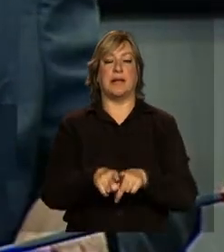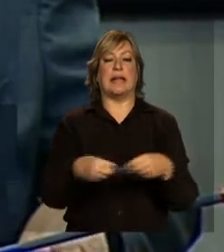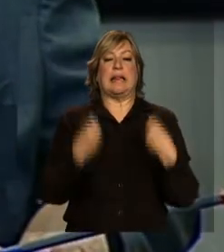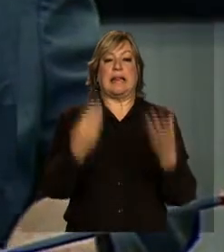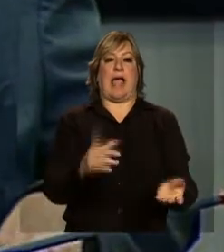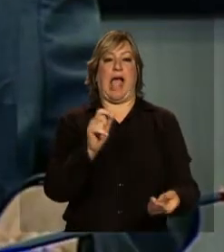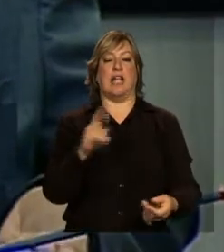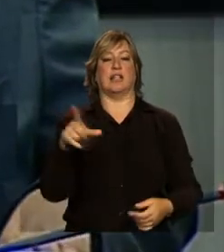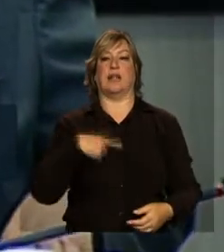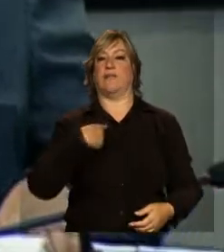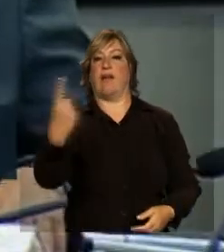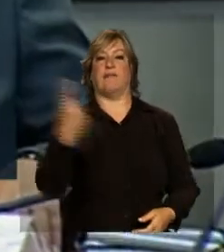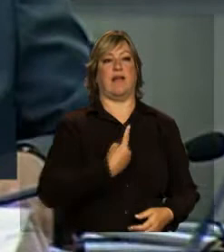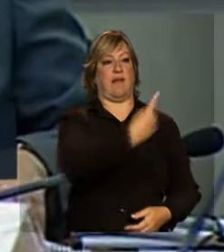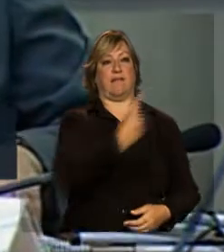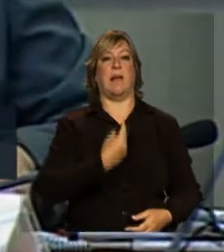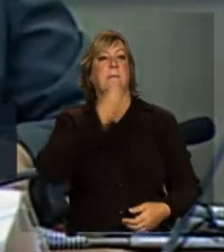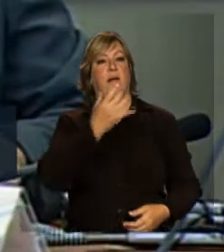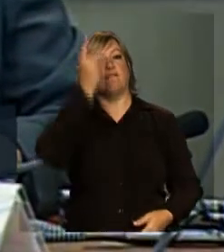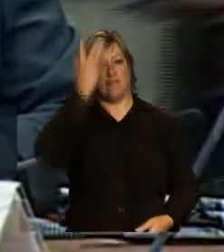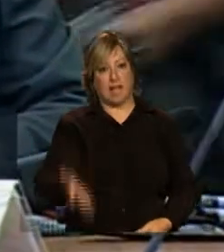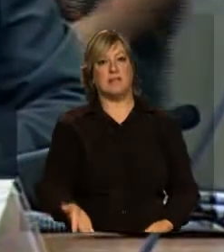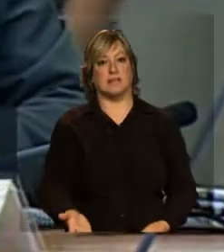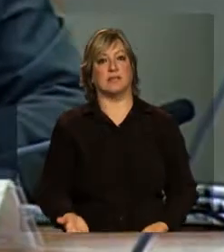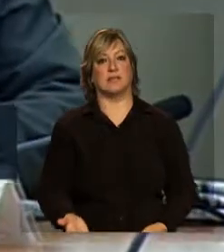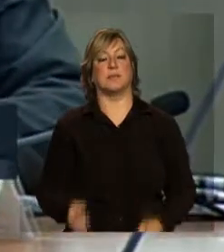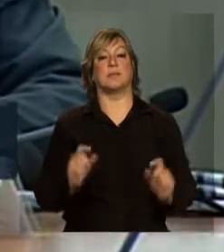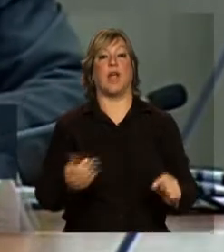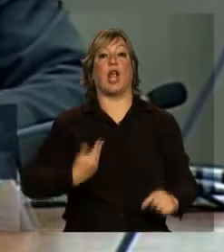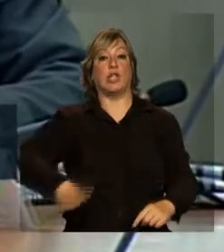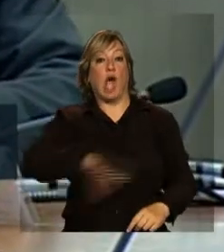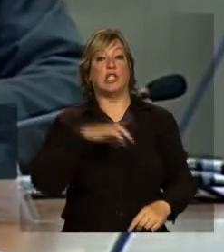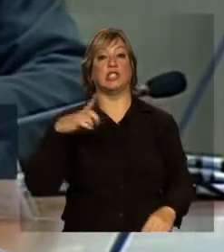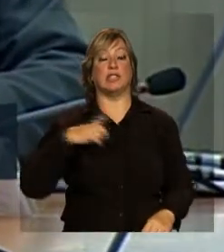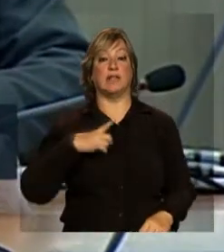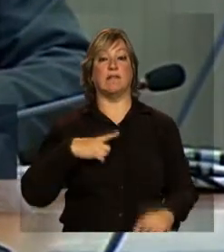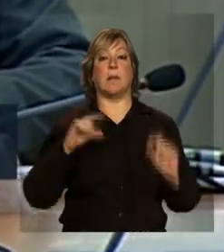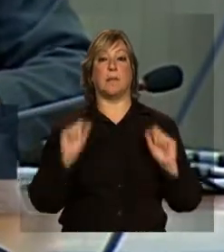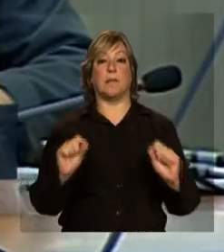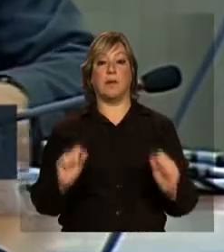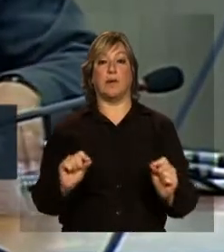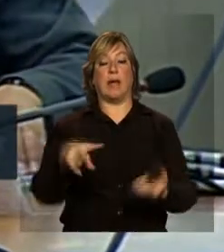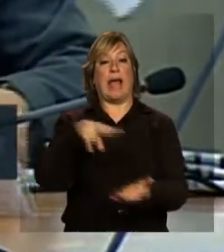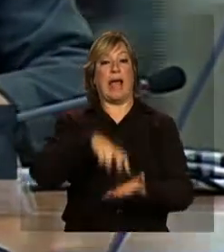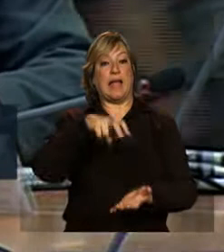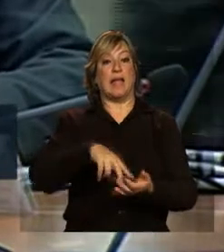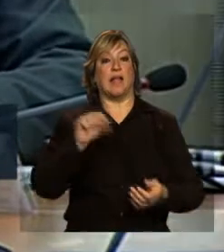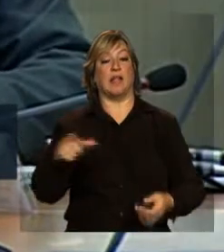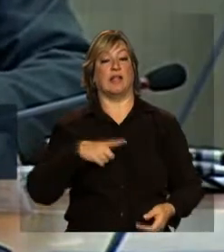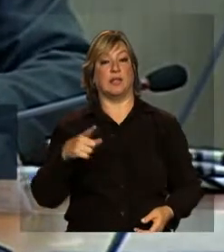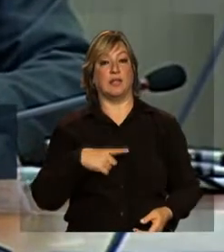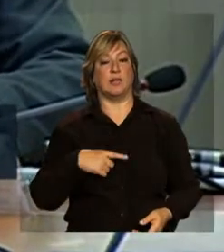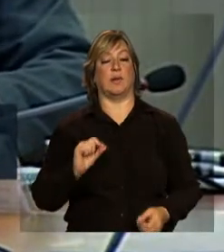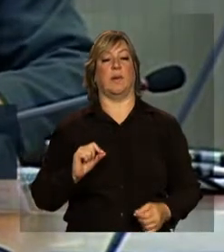aí o seu ir e vir, facilitar o seu deslocamento. E nós tivemos a alegria, né, de um diálogo, em um diálogo do Ministério da